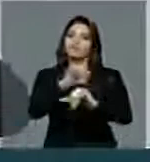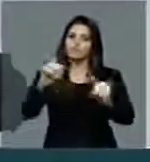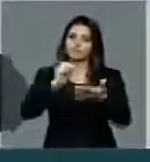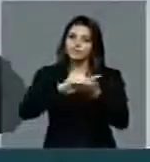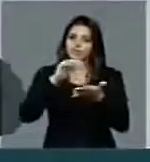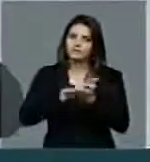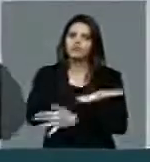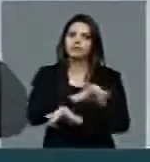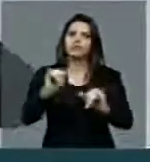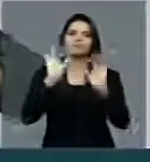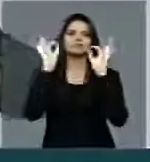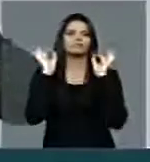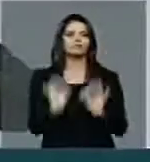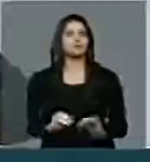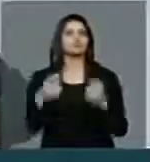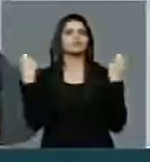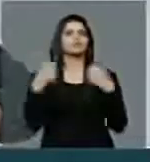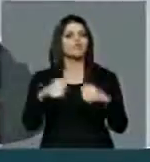absolutamente